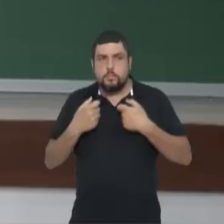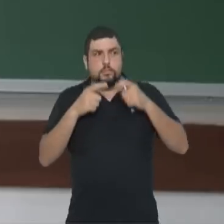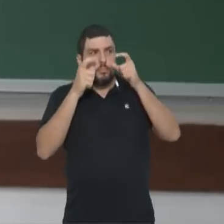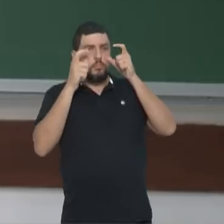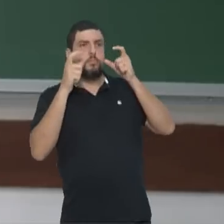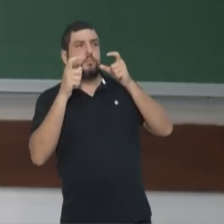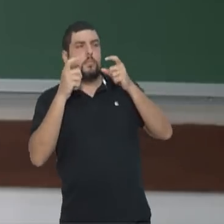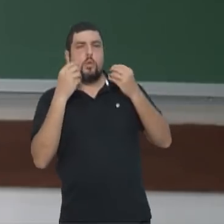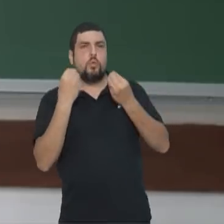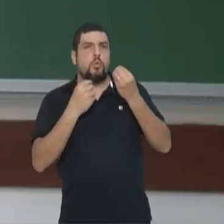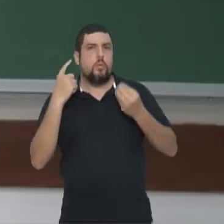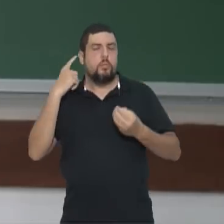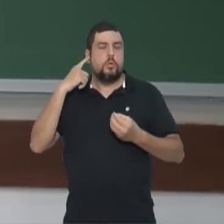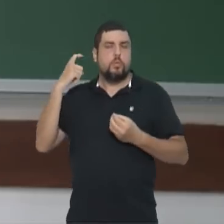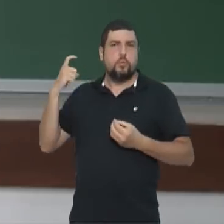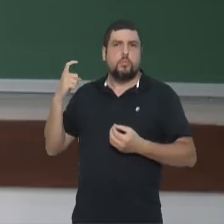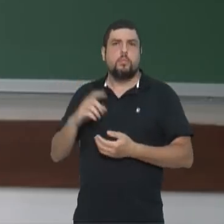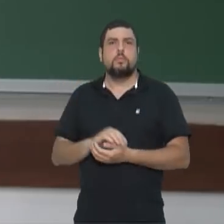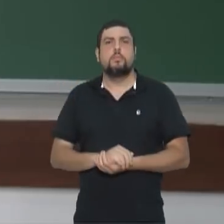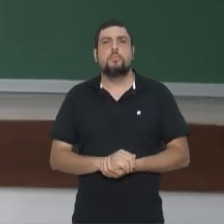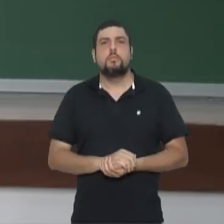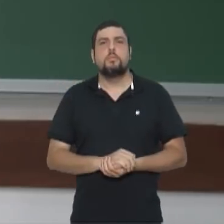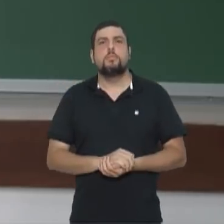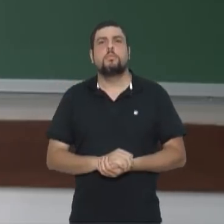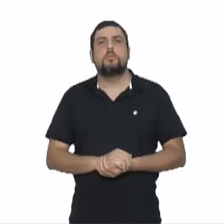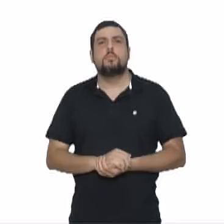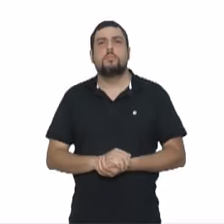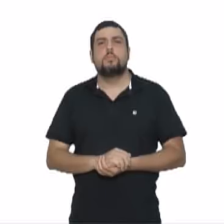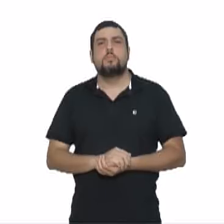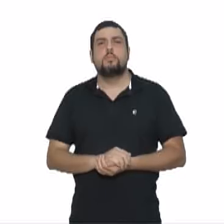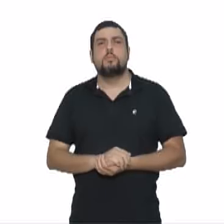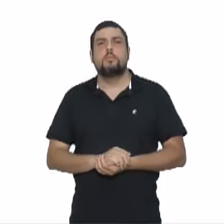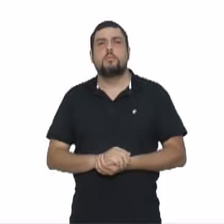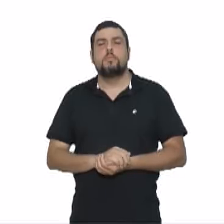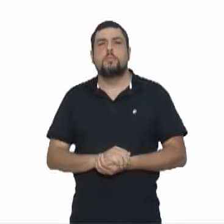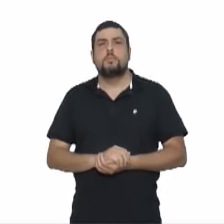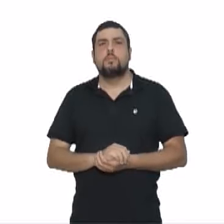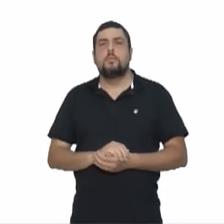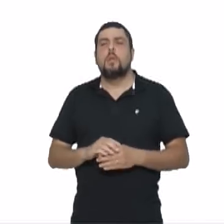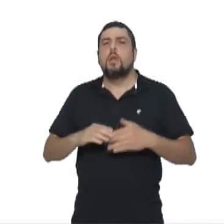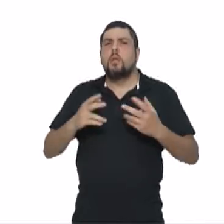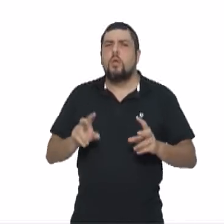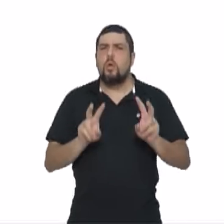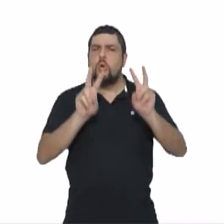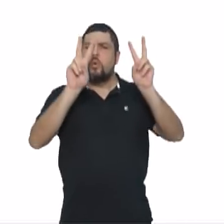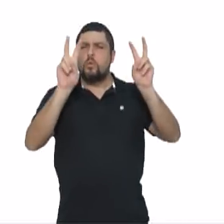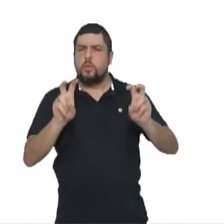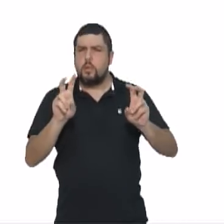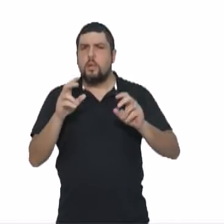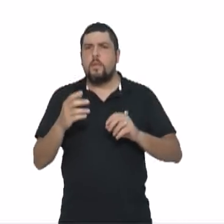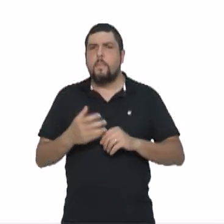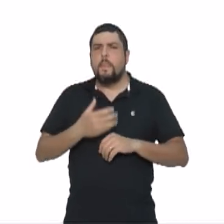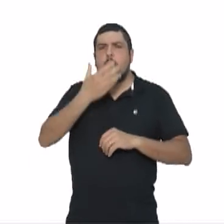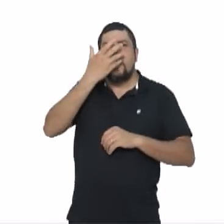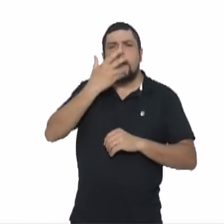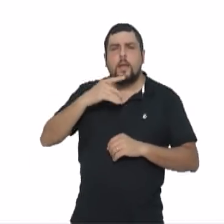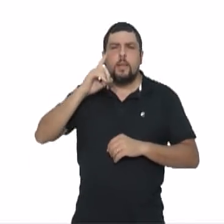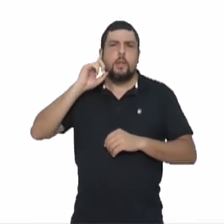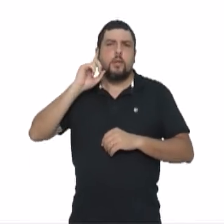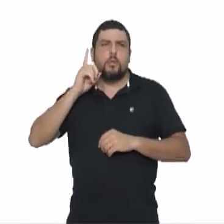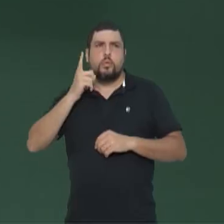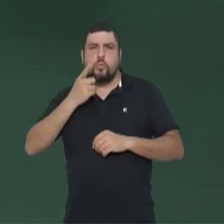se atentar a alguma coisa. Qual é o tema do texto Crianças surdas recebem ajuda de cães-guia